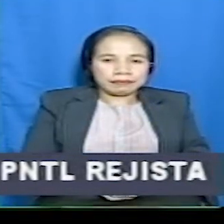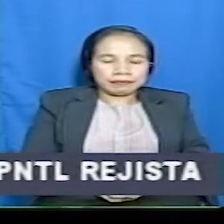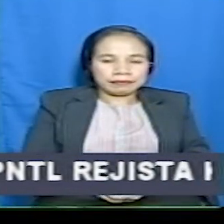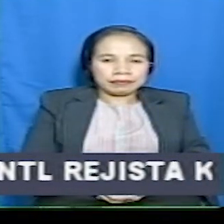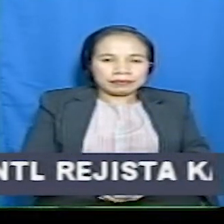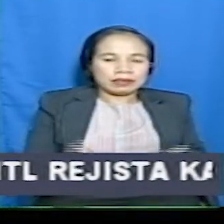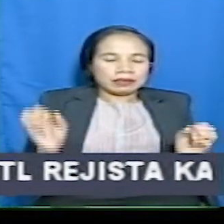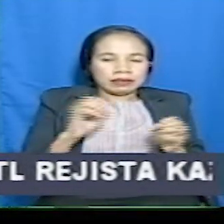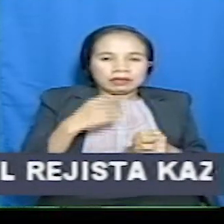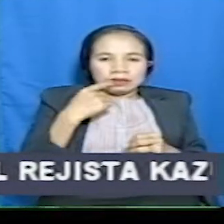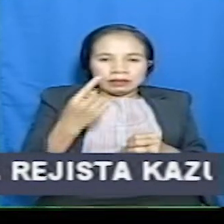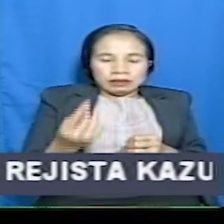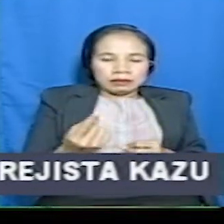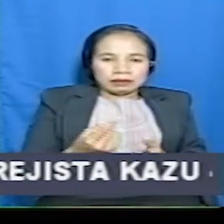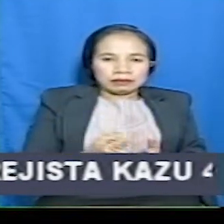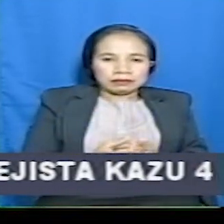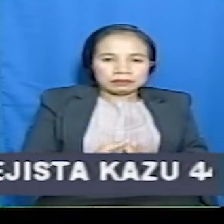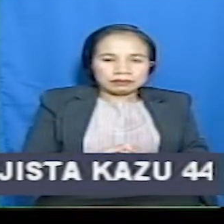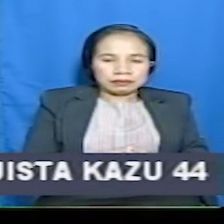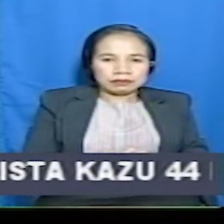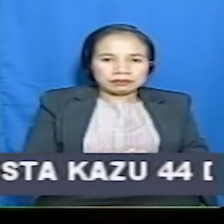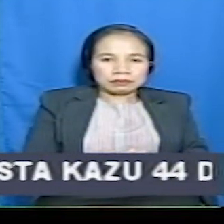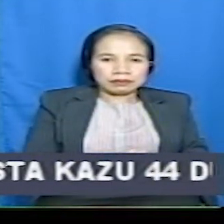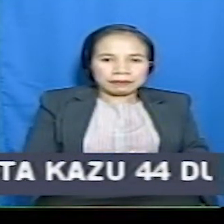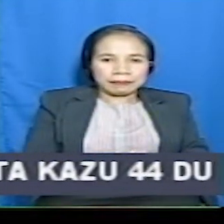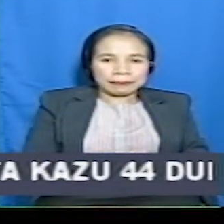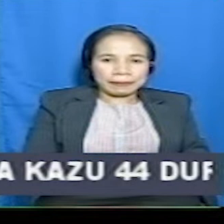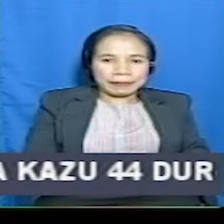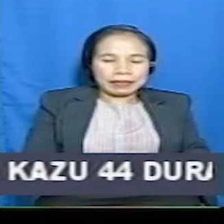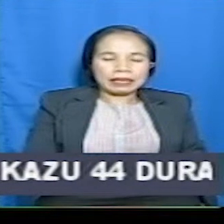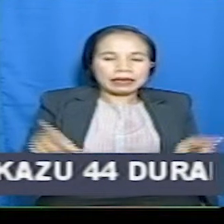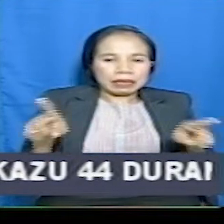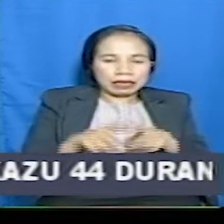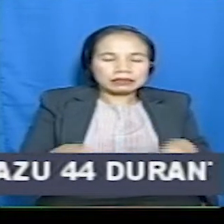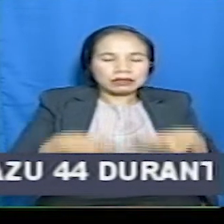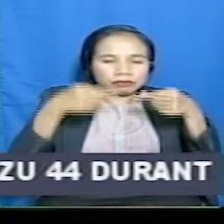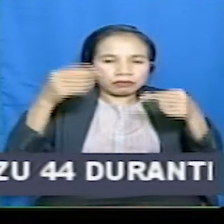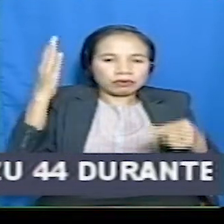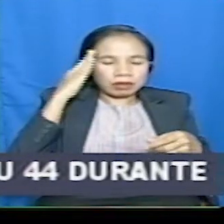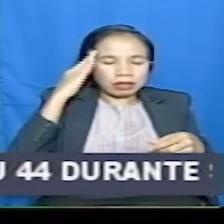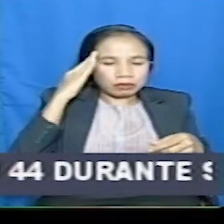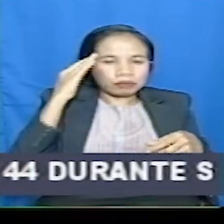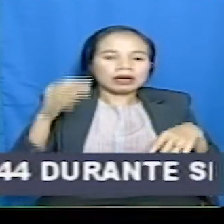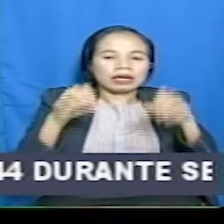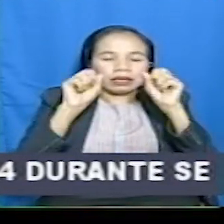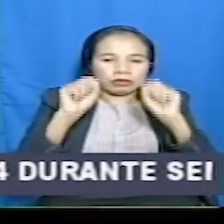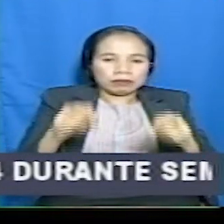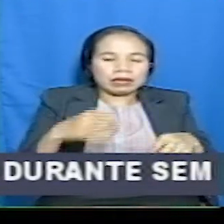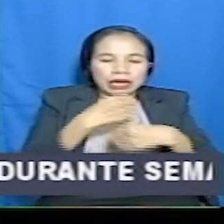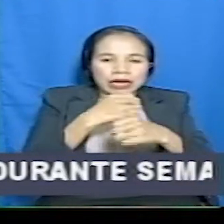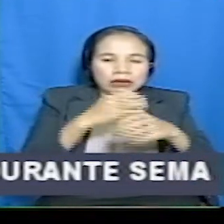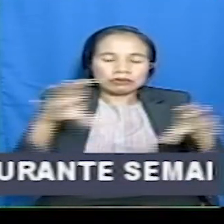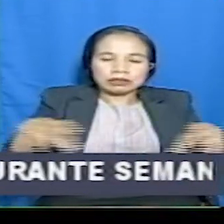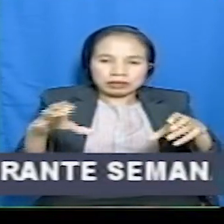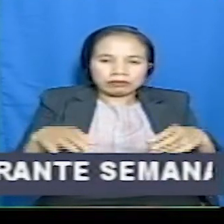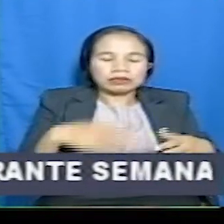La significa kata bahasa ini itu kata tunas ini. Ini yang nasa komuniti wasam, makom ini. Ar kompanya bele harus servisu mais dari